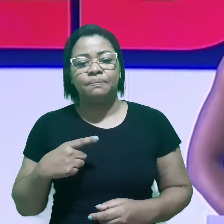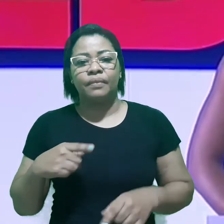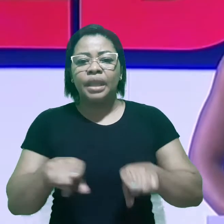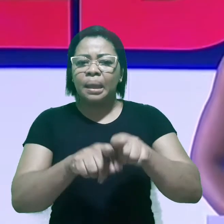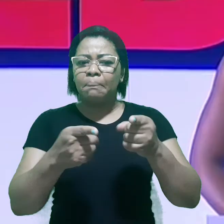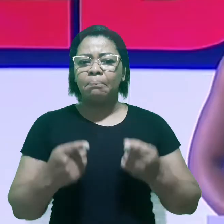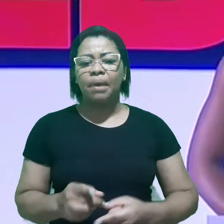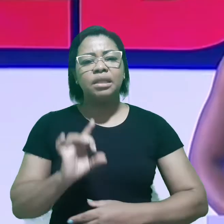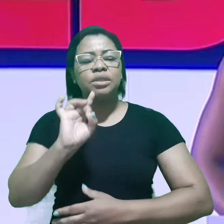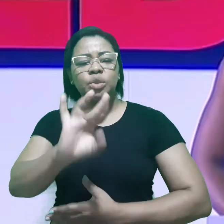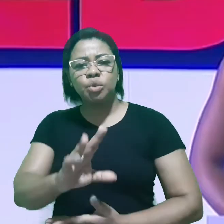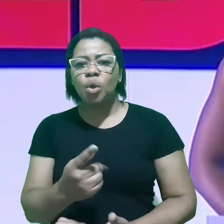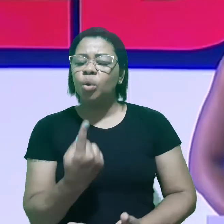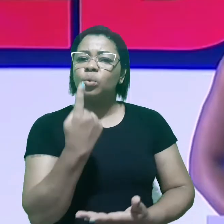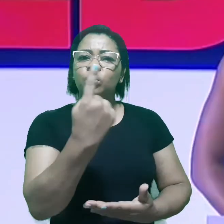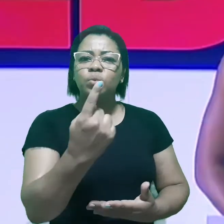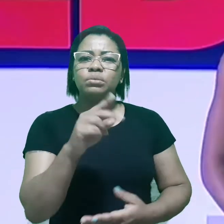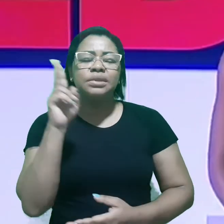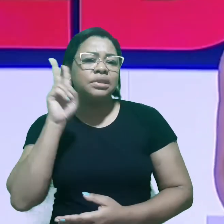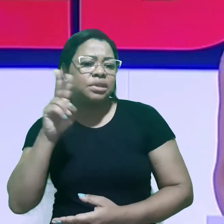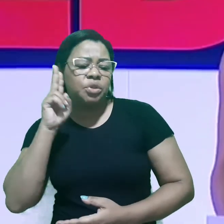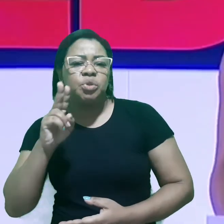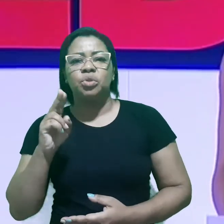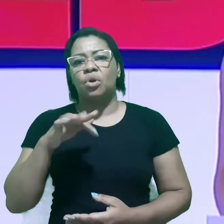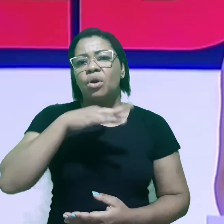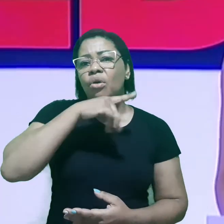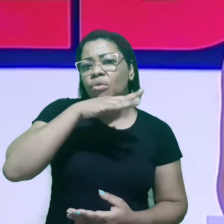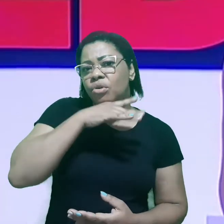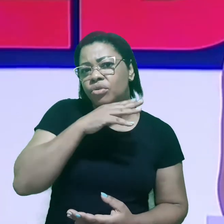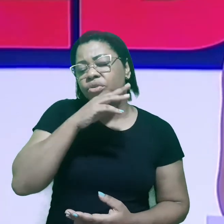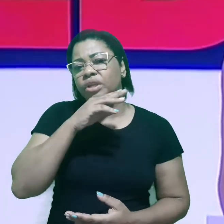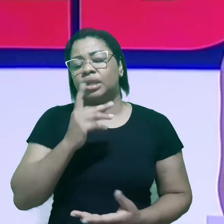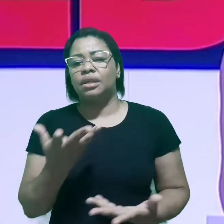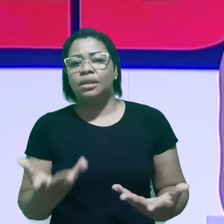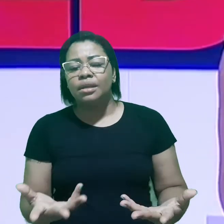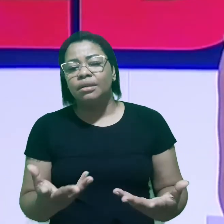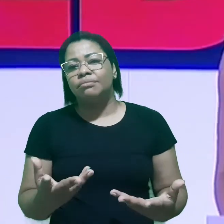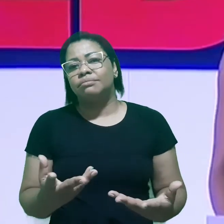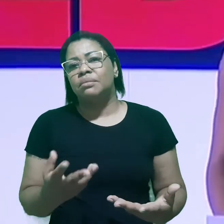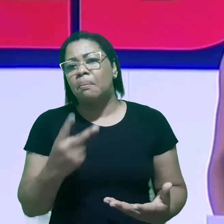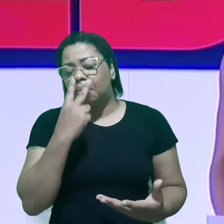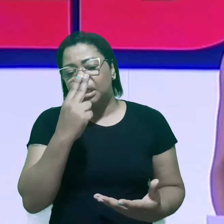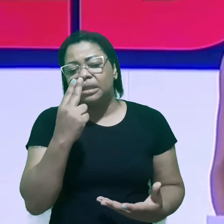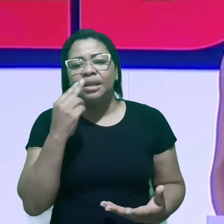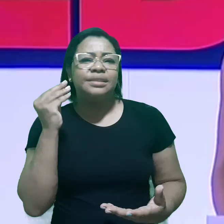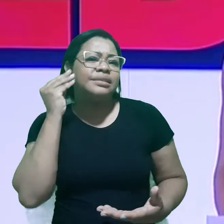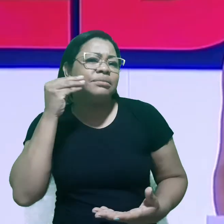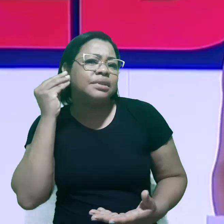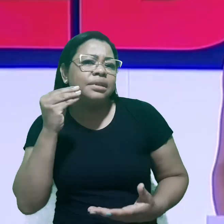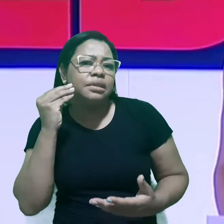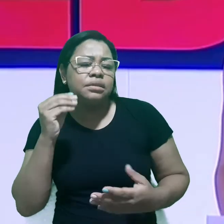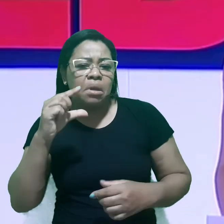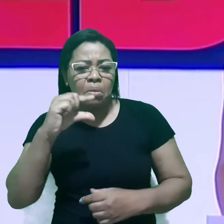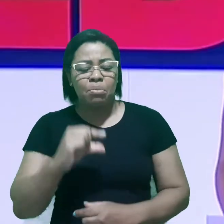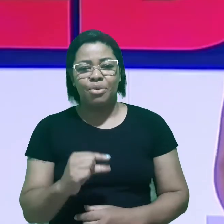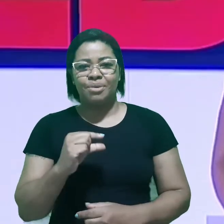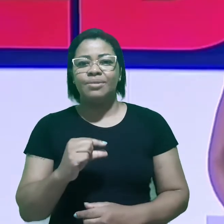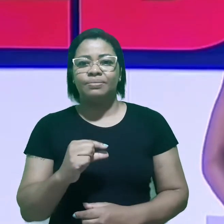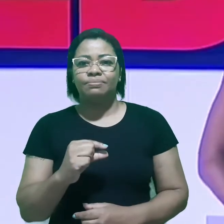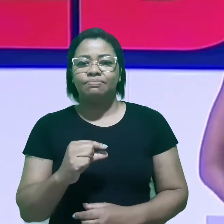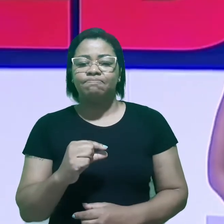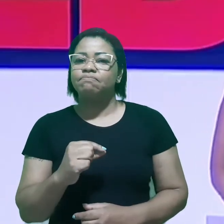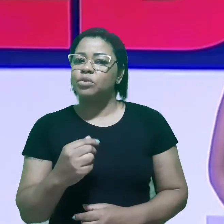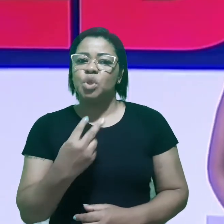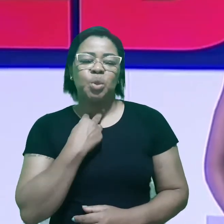é superficializar minha experiência e negligenciar as muitas outras histórias que me formaram. A